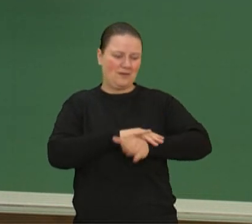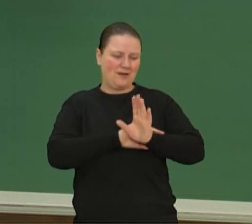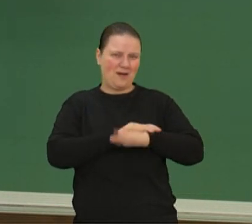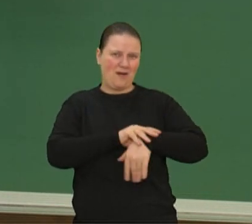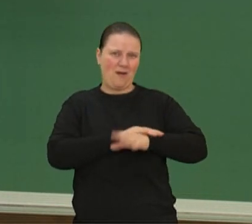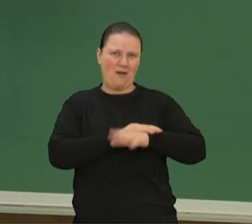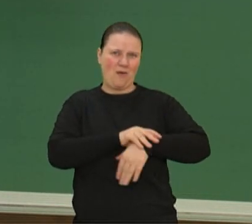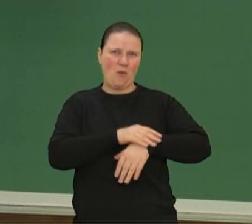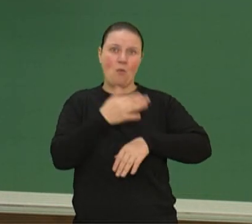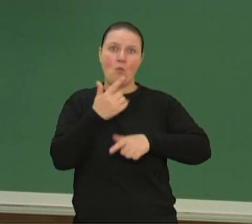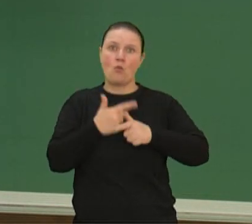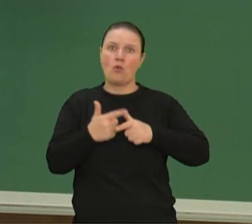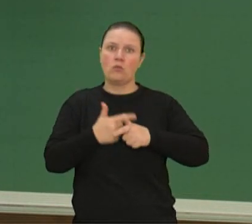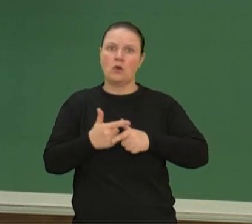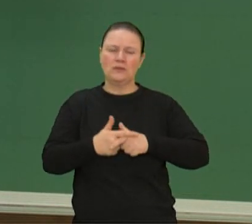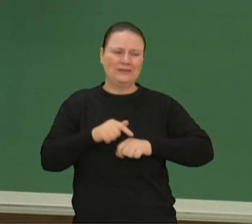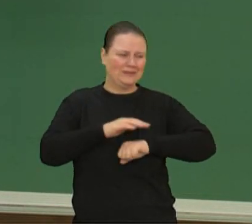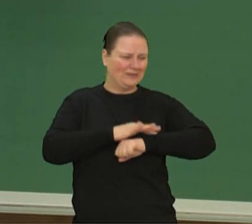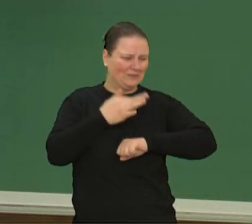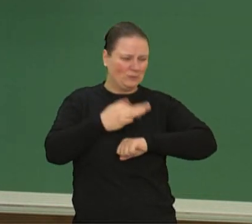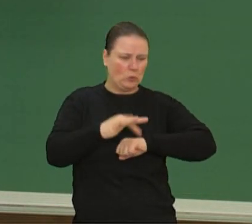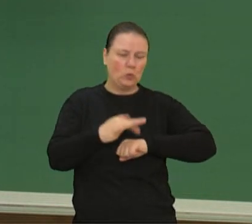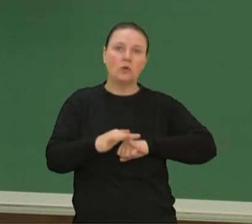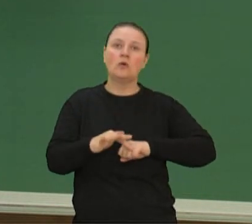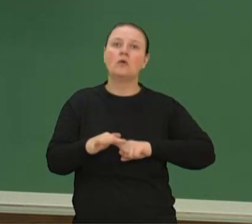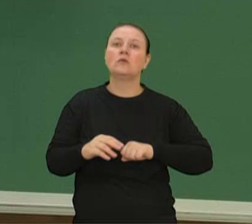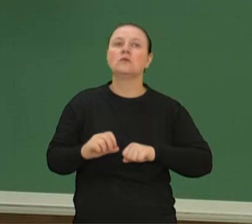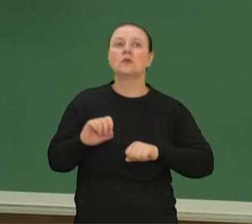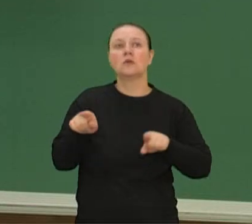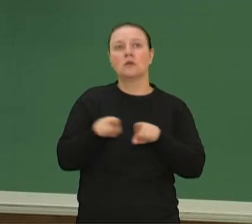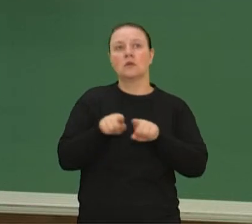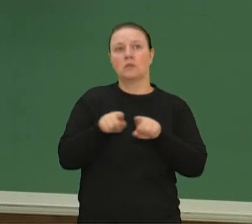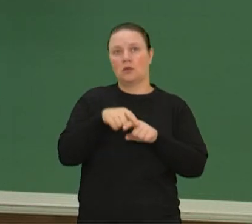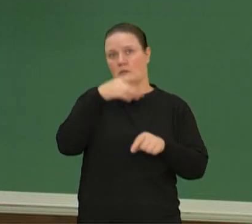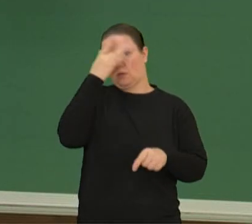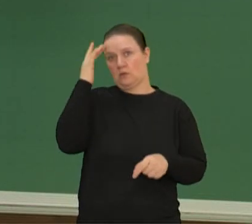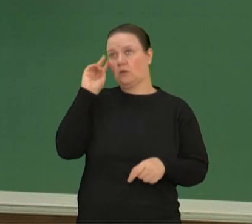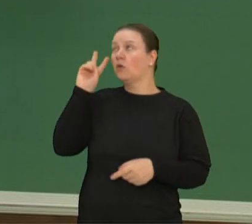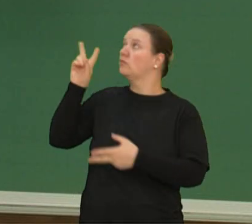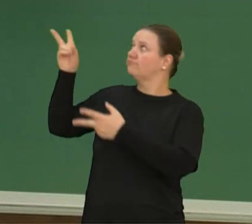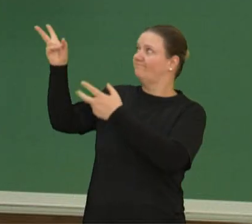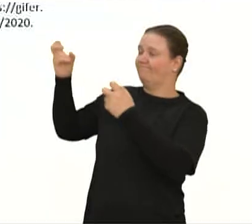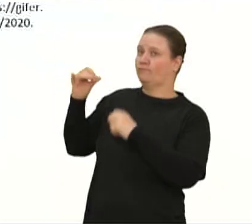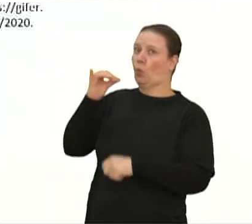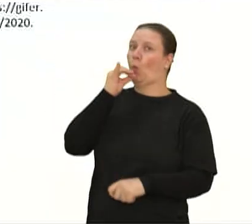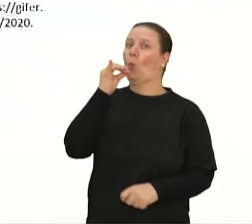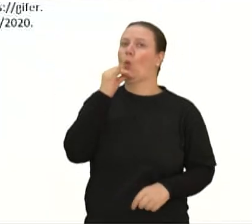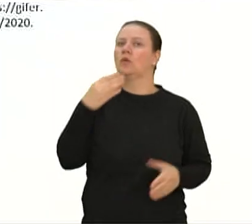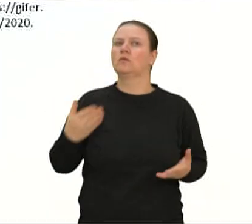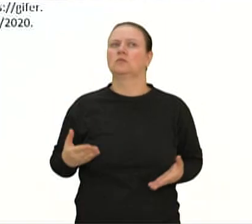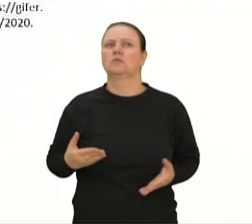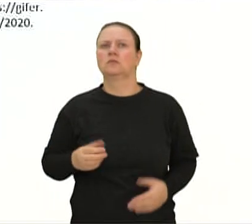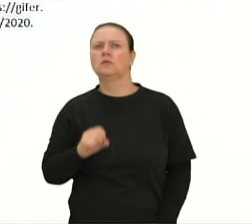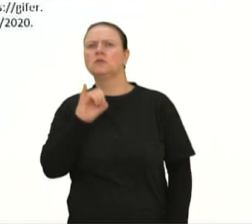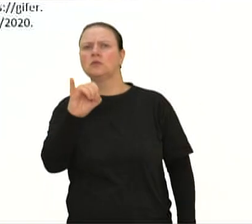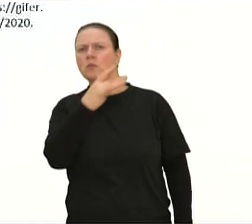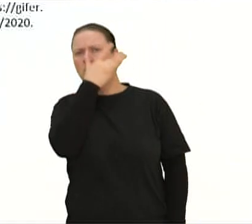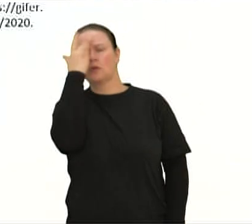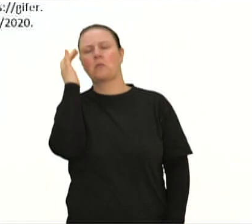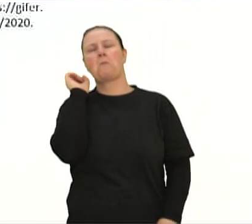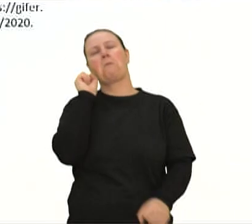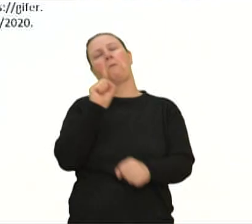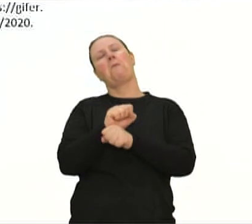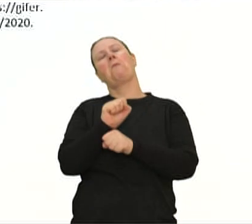E o condicionamento físico do praticante. Então, eu tenho aqui um exemplo, um GIF. Será que uma pessoa